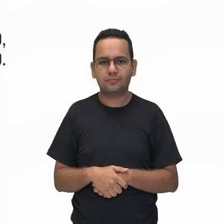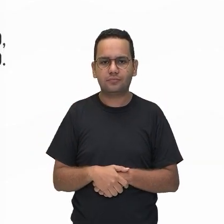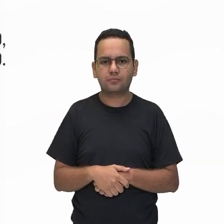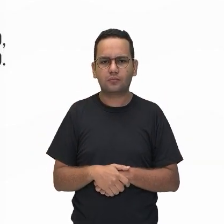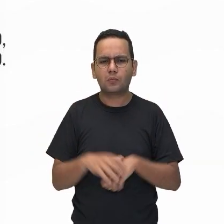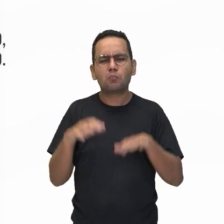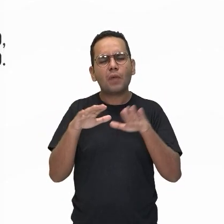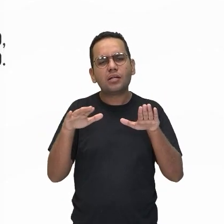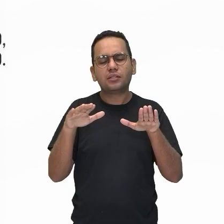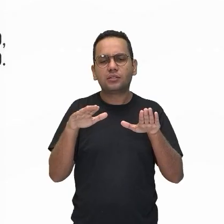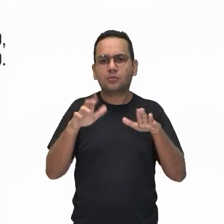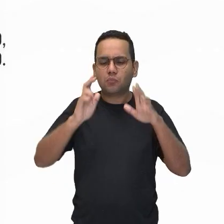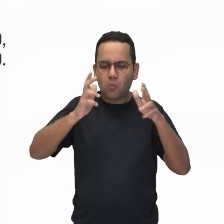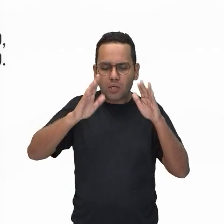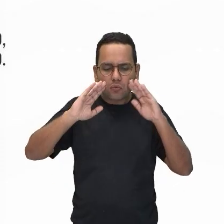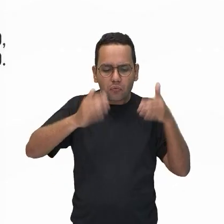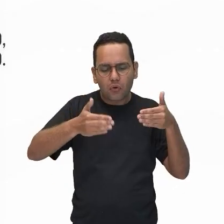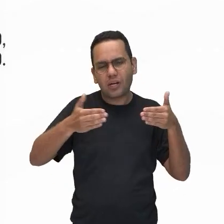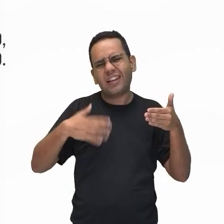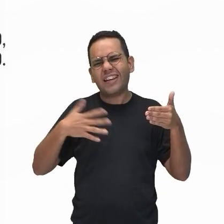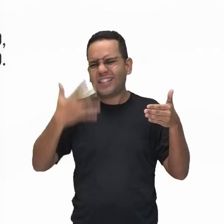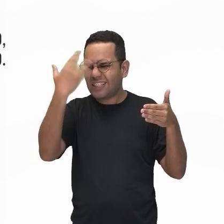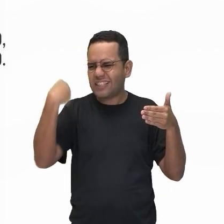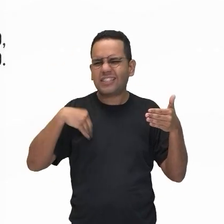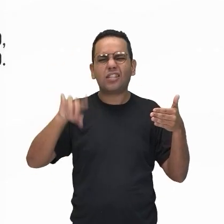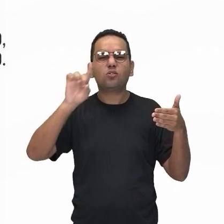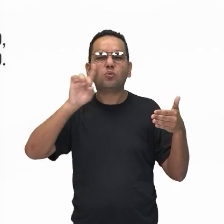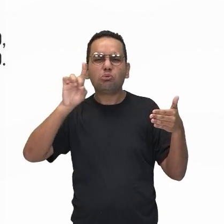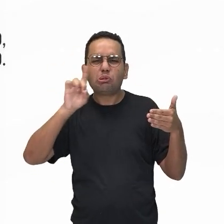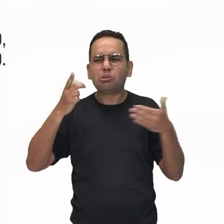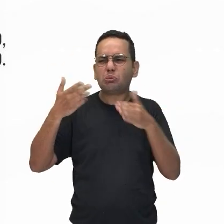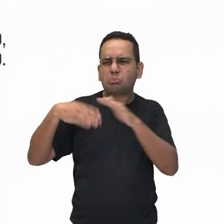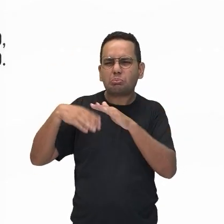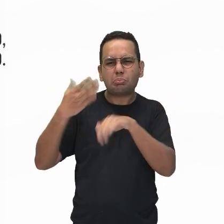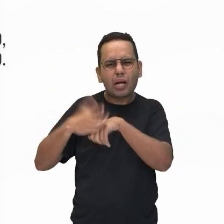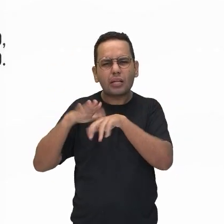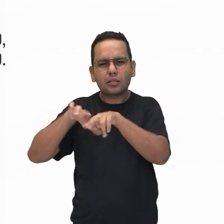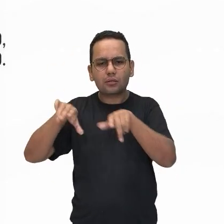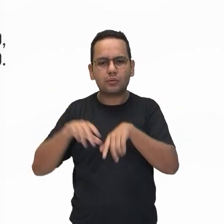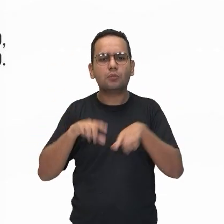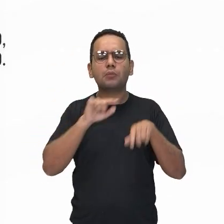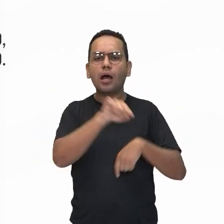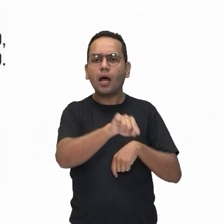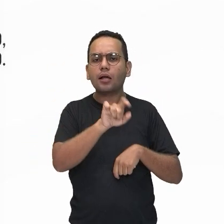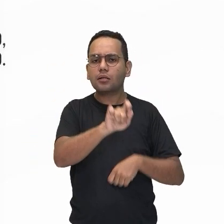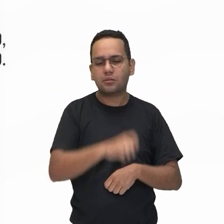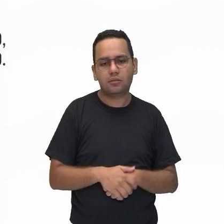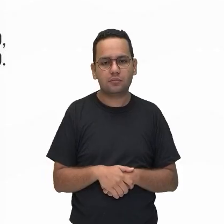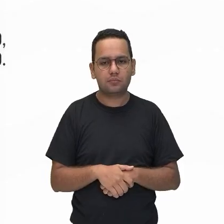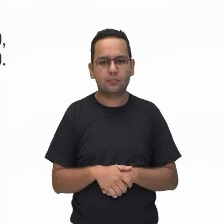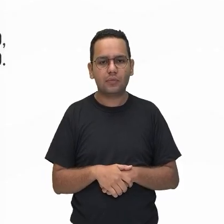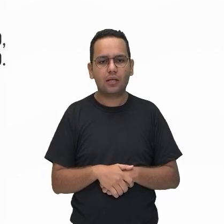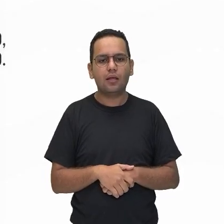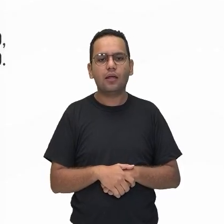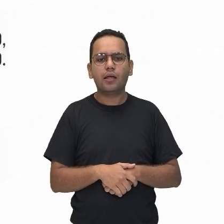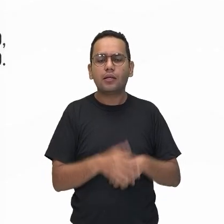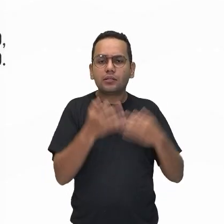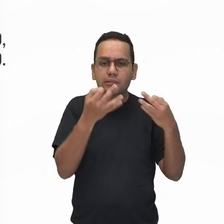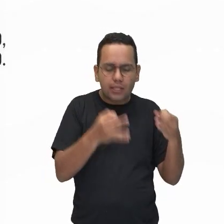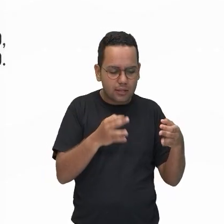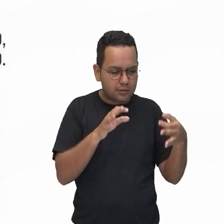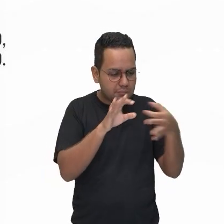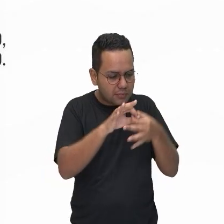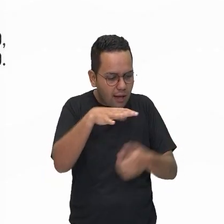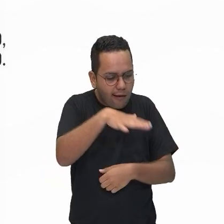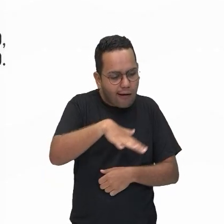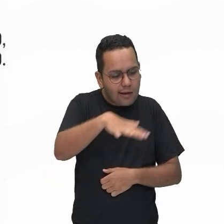das dificuldades do dia a dia, é também aquele momento e a oportunidade do encontro, do estabelecimento de laços, do